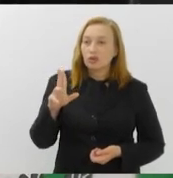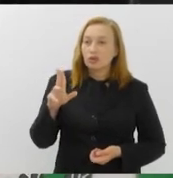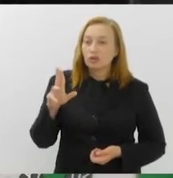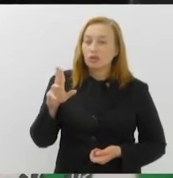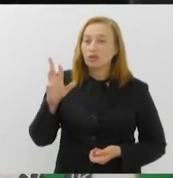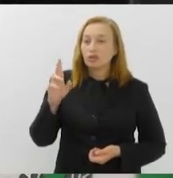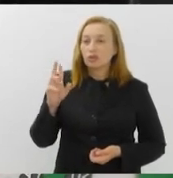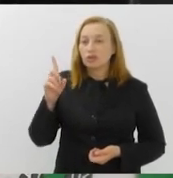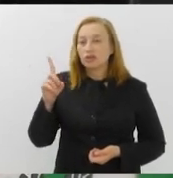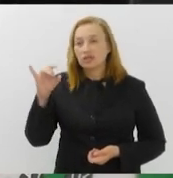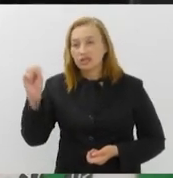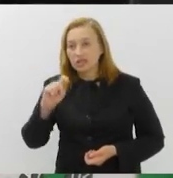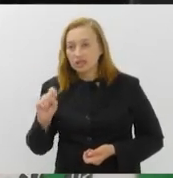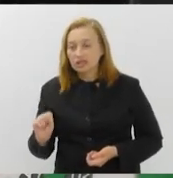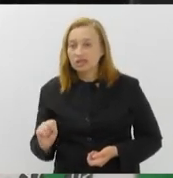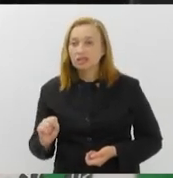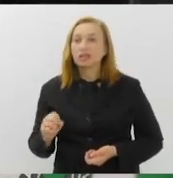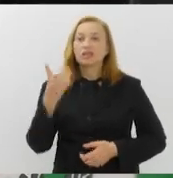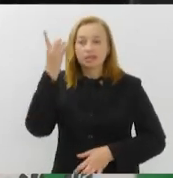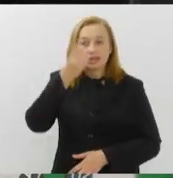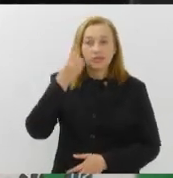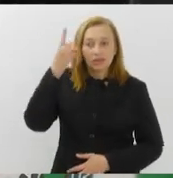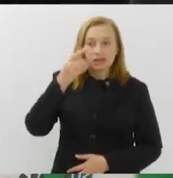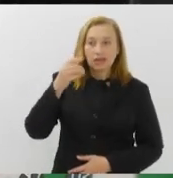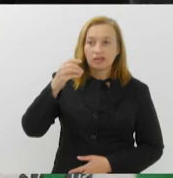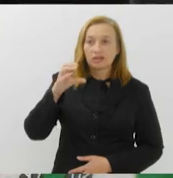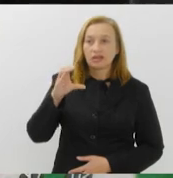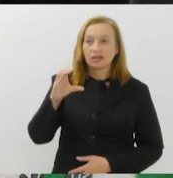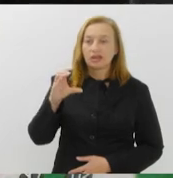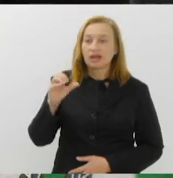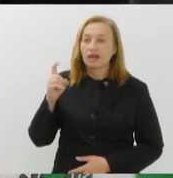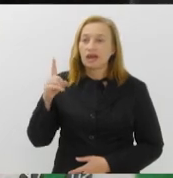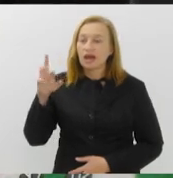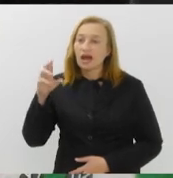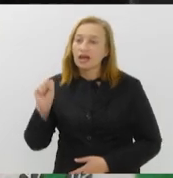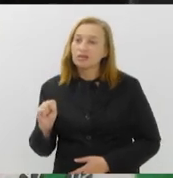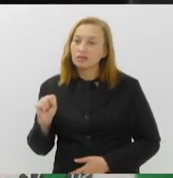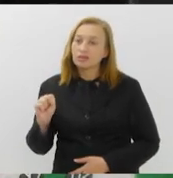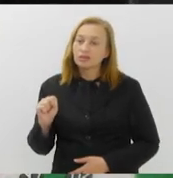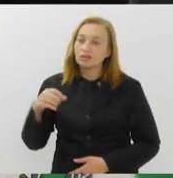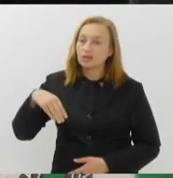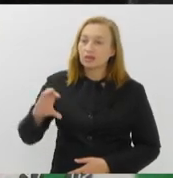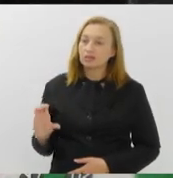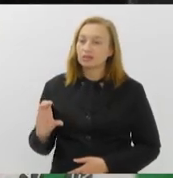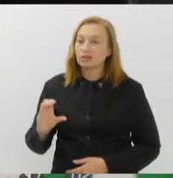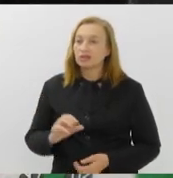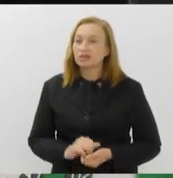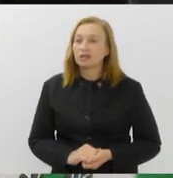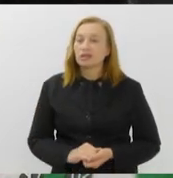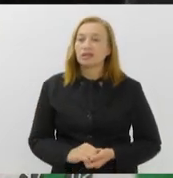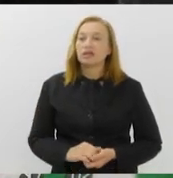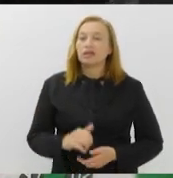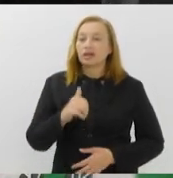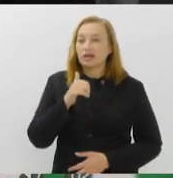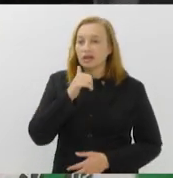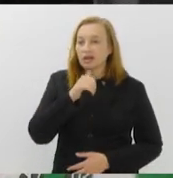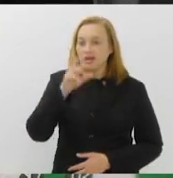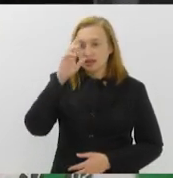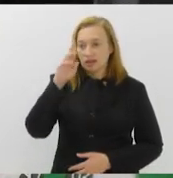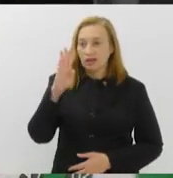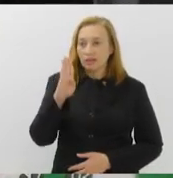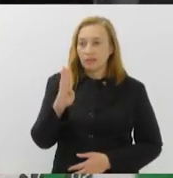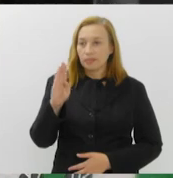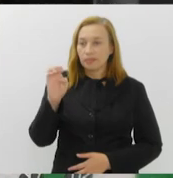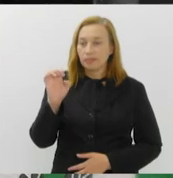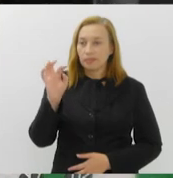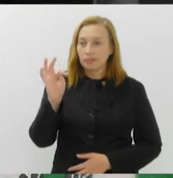do deputado Carlos Mink. Obrigada pela presença. E passo a fala agora para a senhora Bernadette Montezano, da Rede